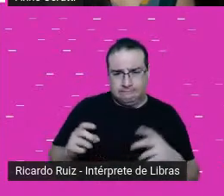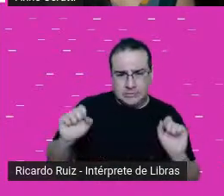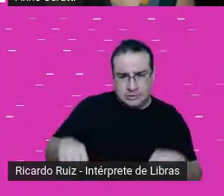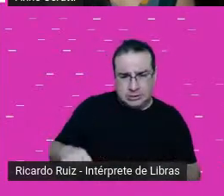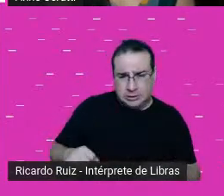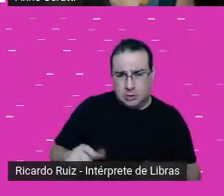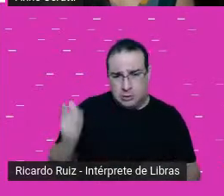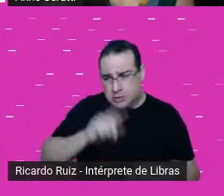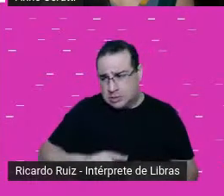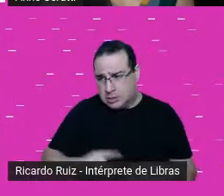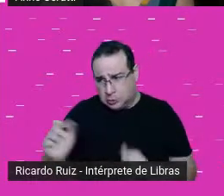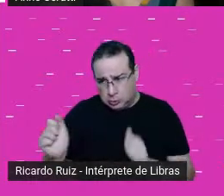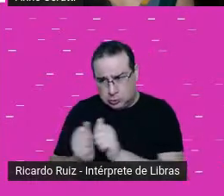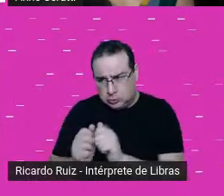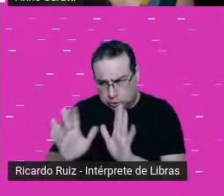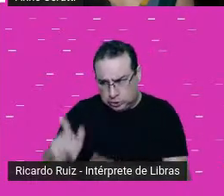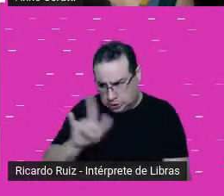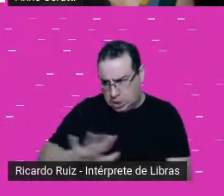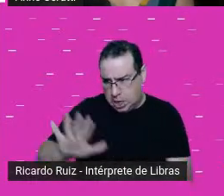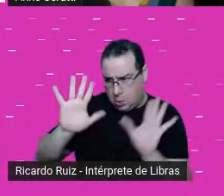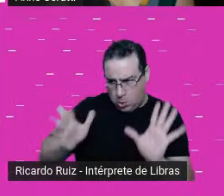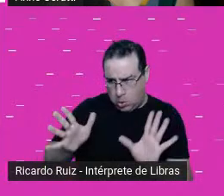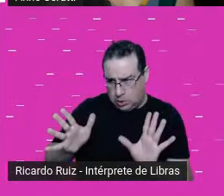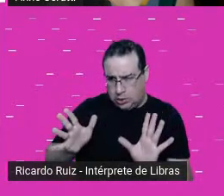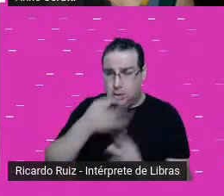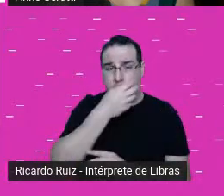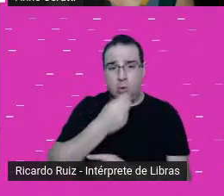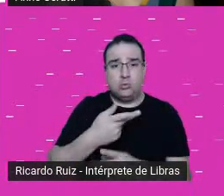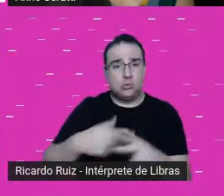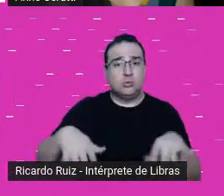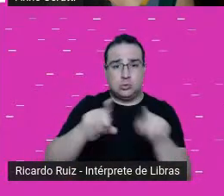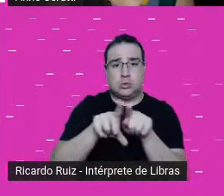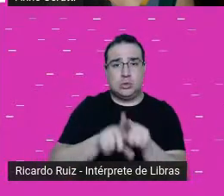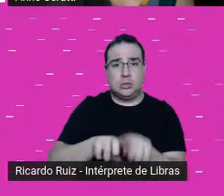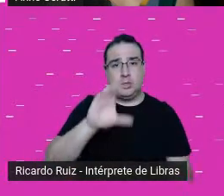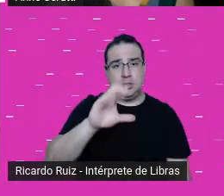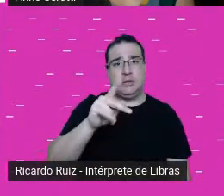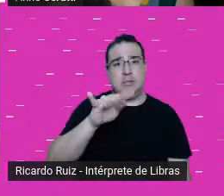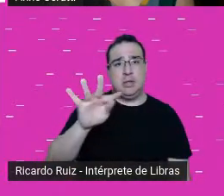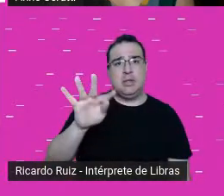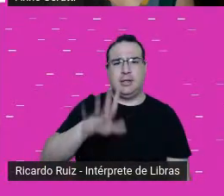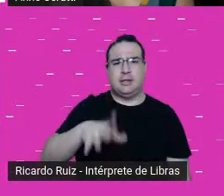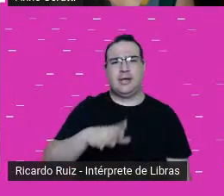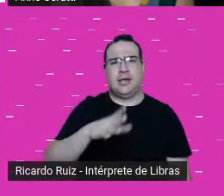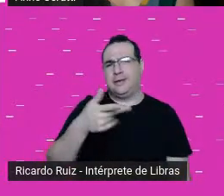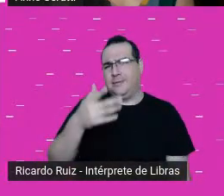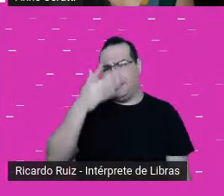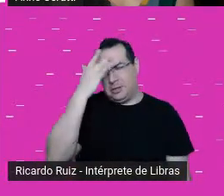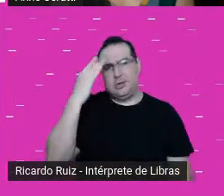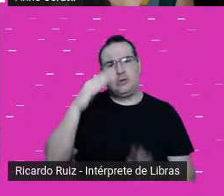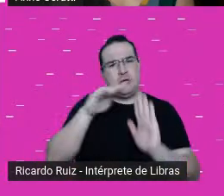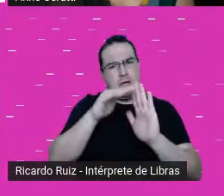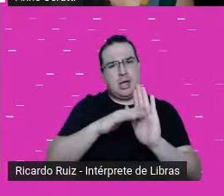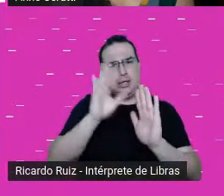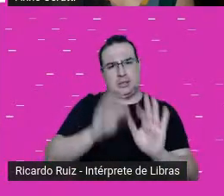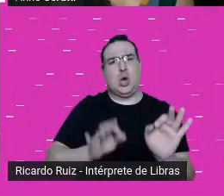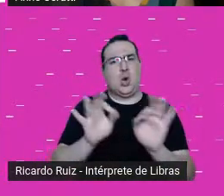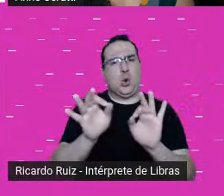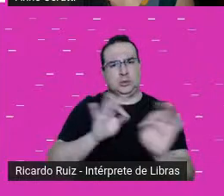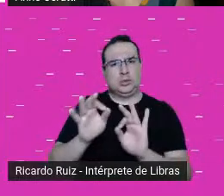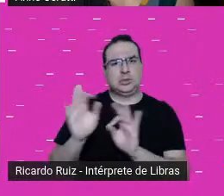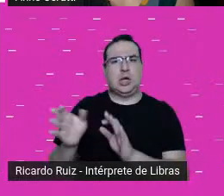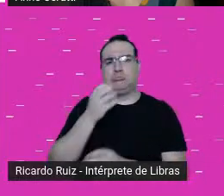tinha isso, vamos todo mundo fazer o geral. A coisa boa era isso, que todo mundo que estava lá no CPT já era muito, muito disciplinado e organizado,